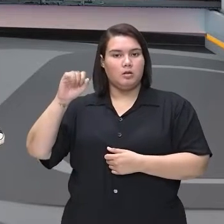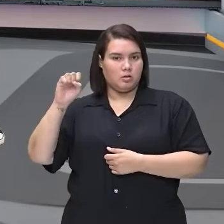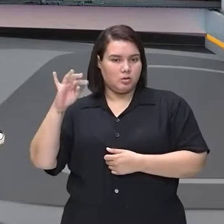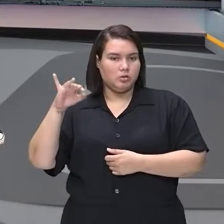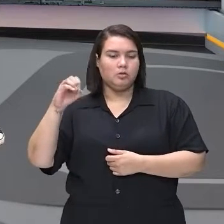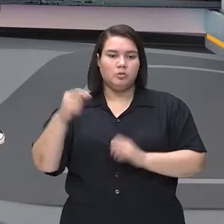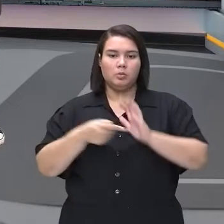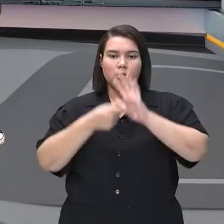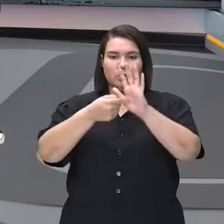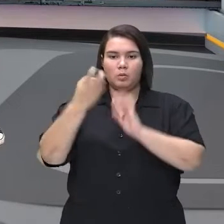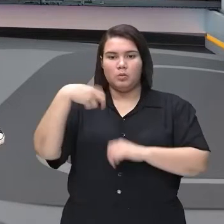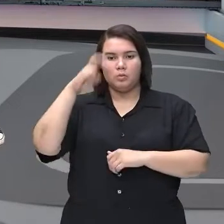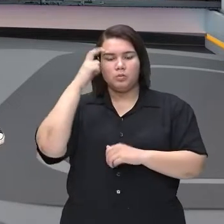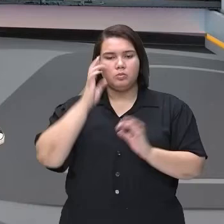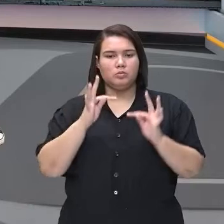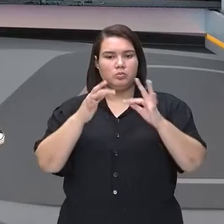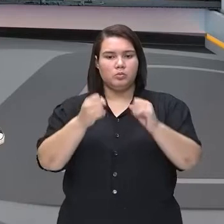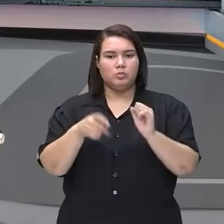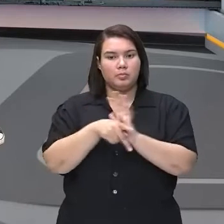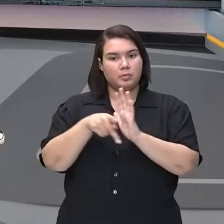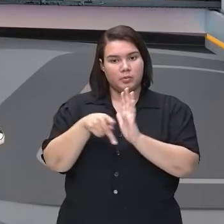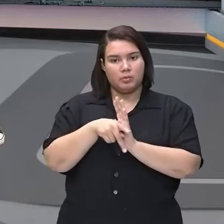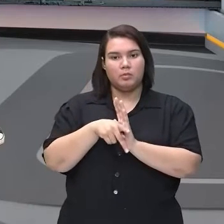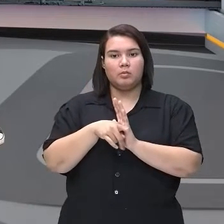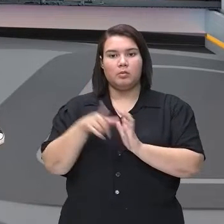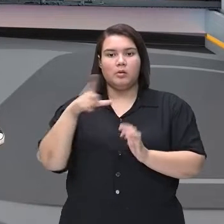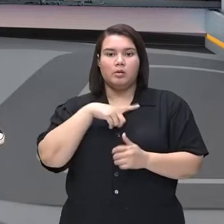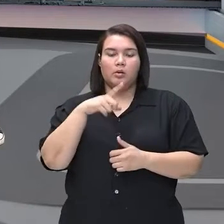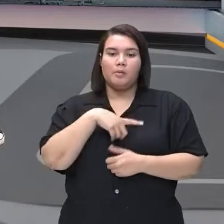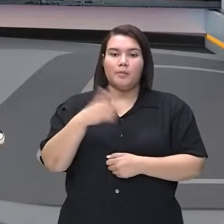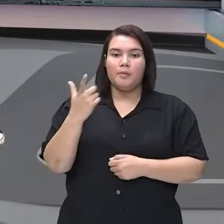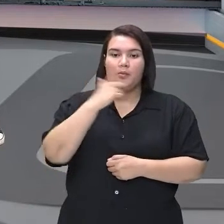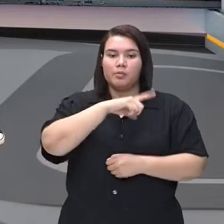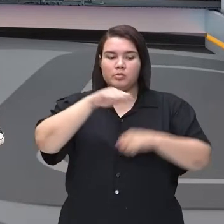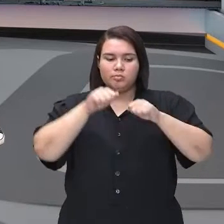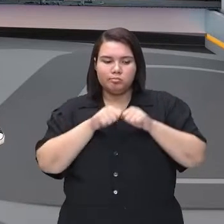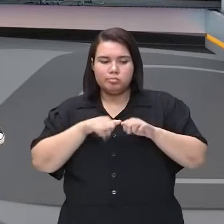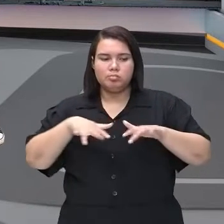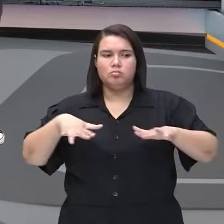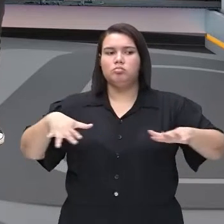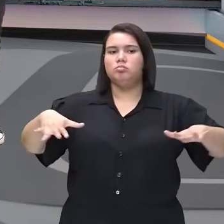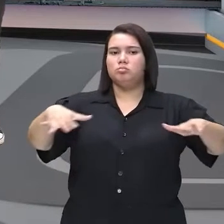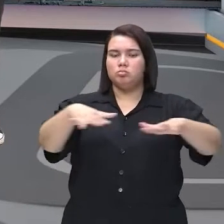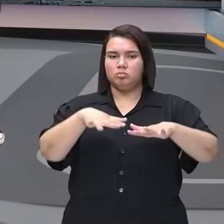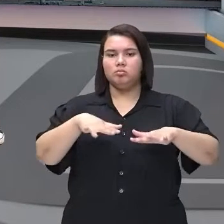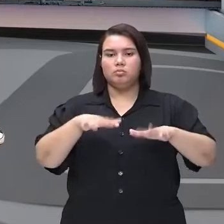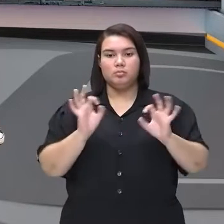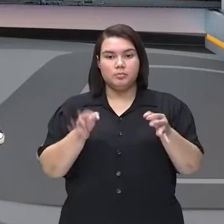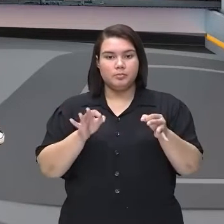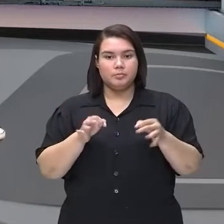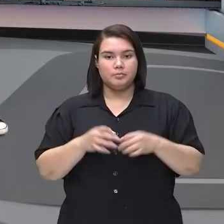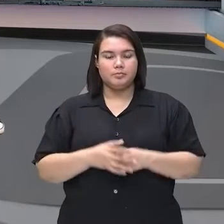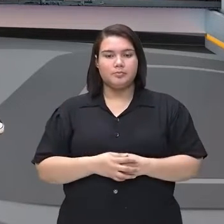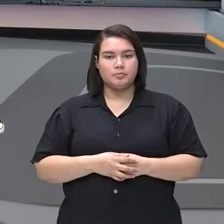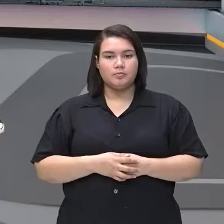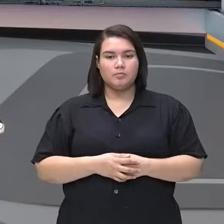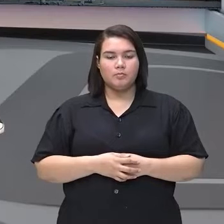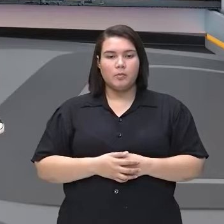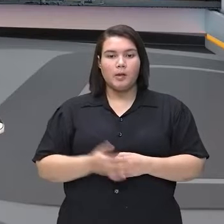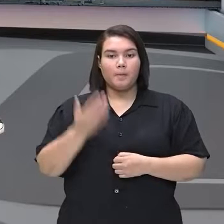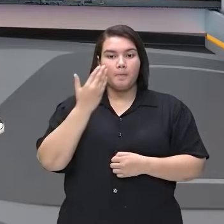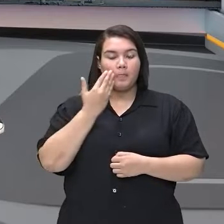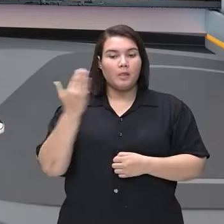cultura para todo o domínio da Macedônia, onde ele conseguiu expandir o seu domínio, certo? Então, a gente vai